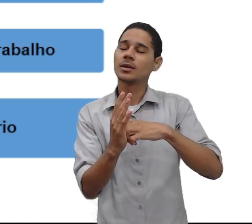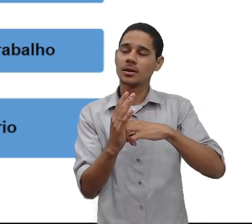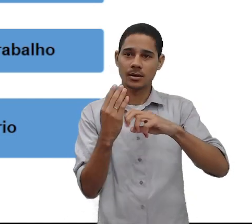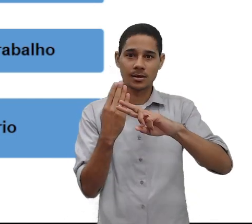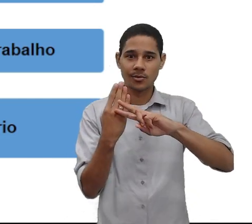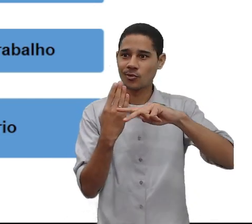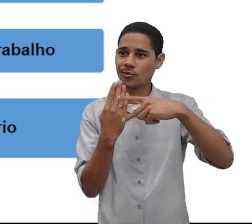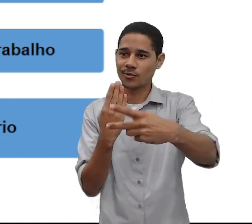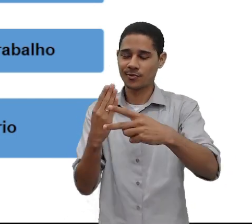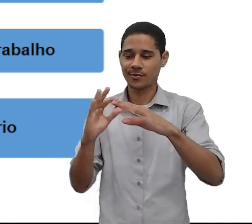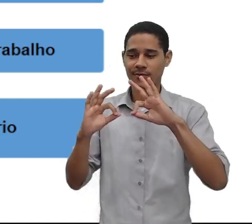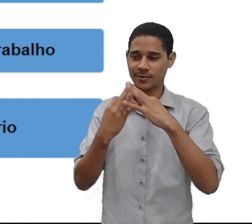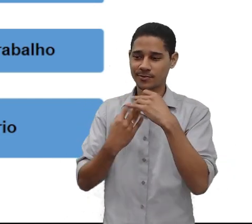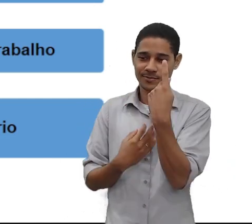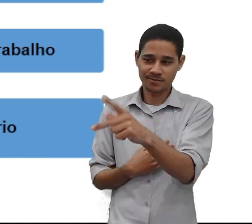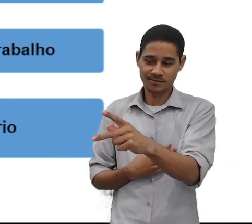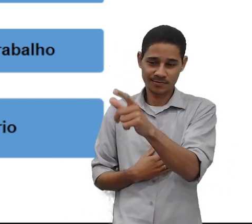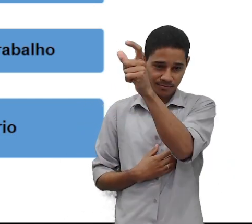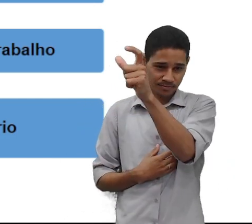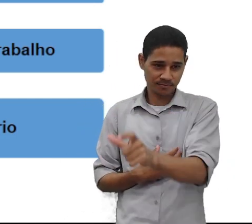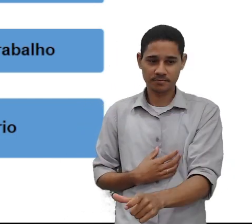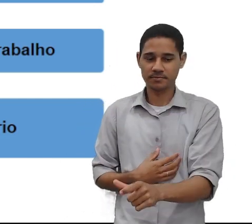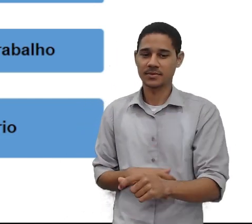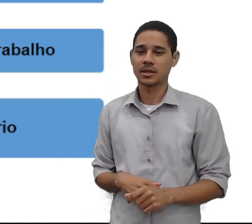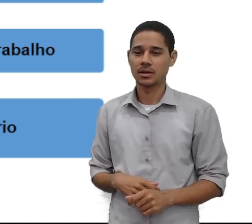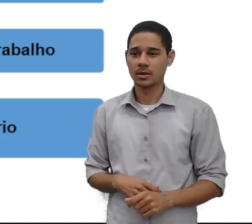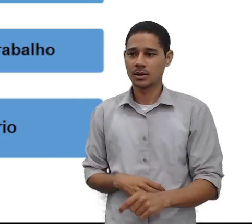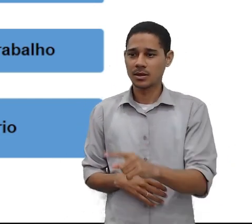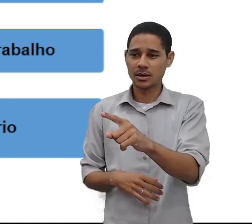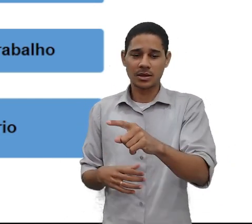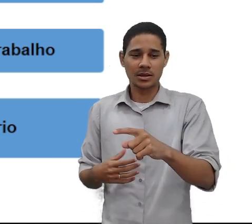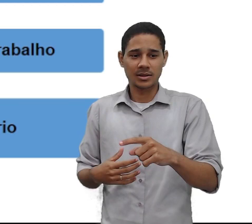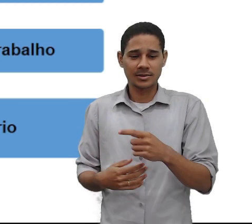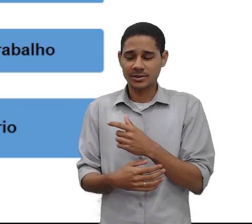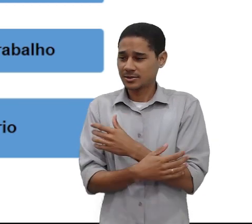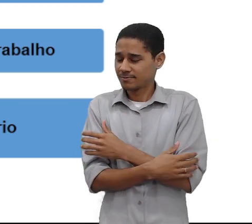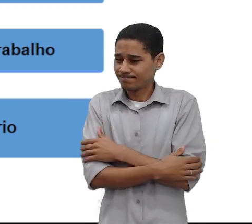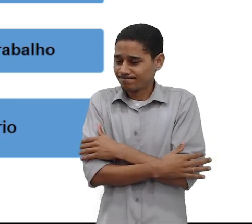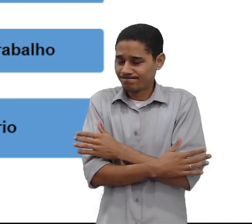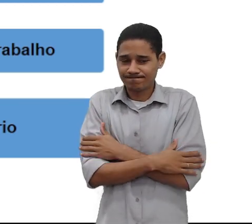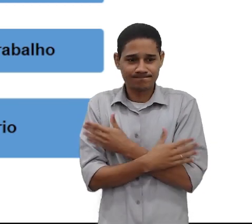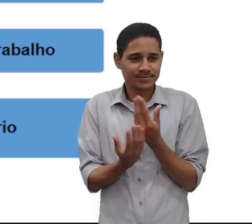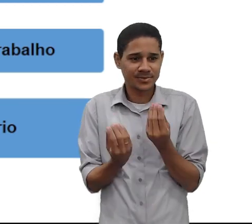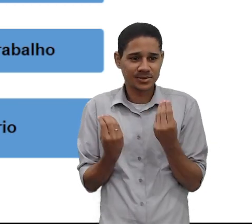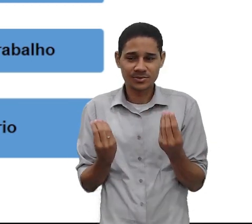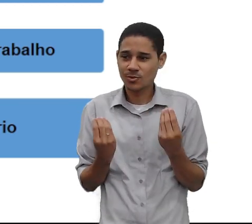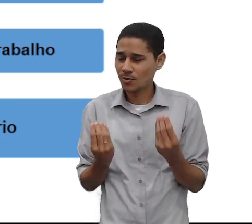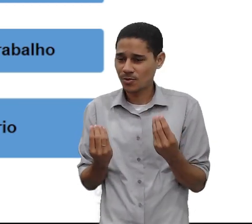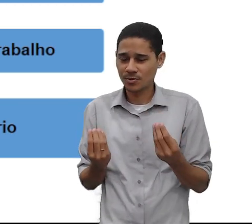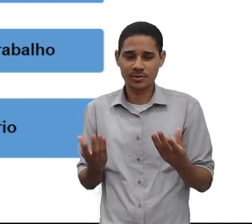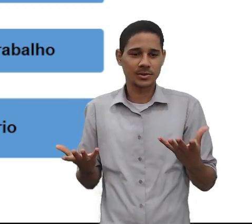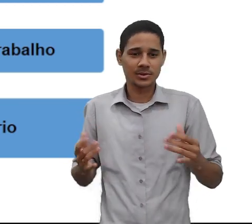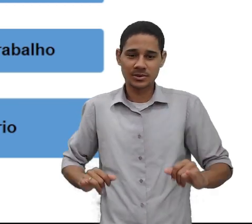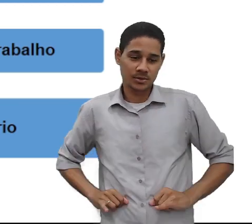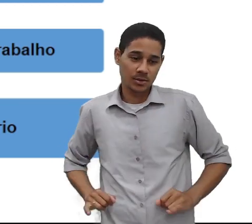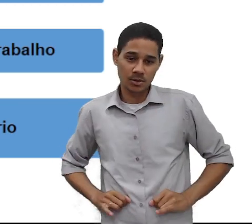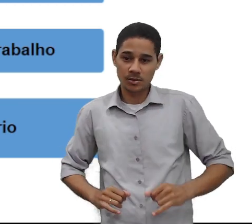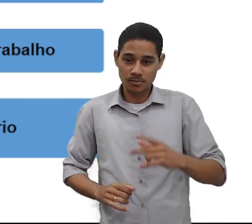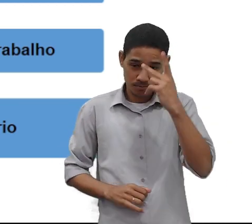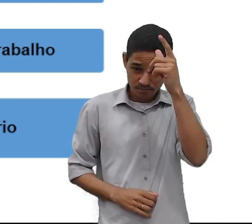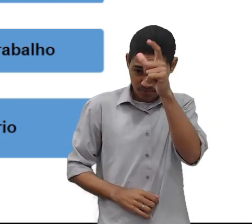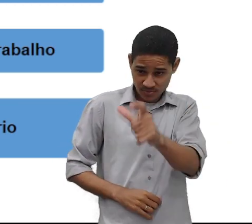para a família do trabalhador, deixando-a desamparada, O trabalhador tem sofrimento físico,